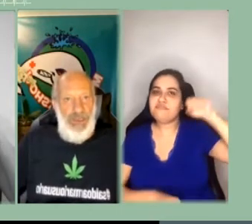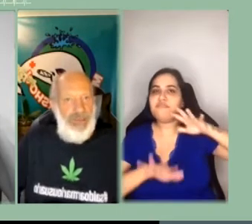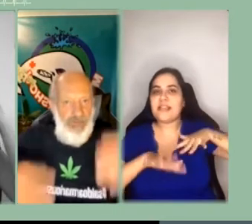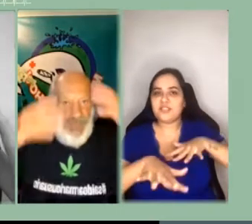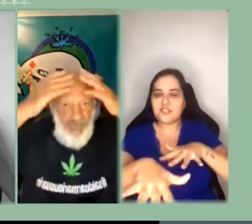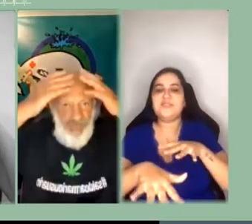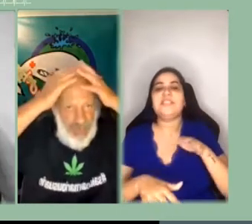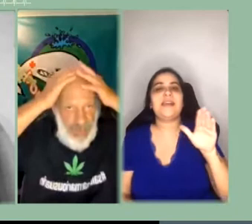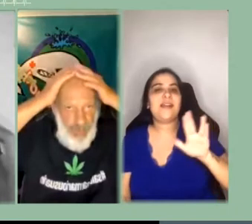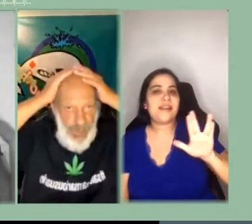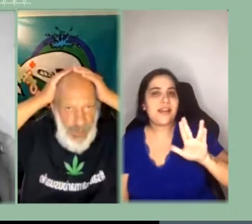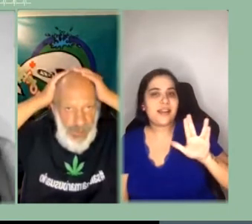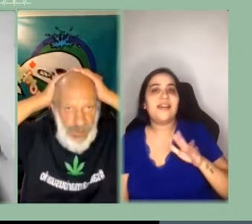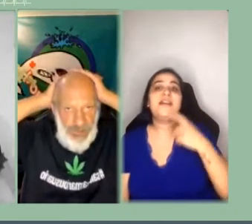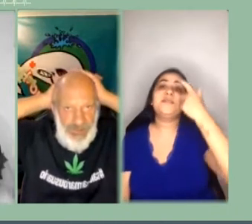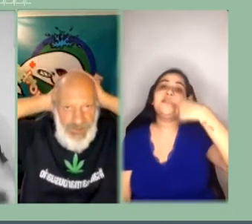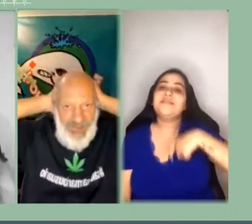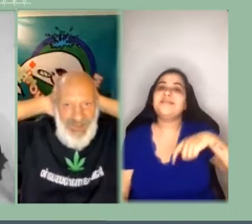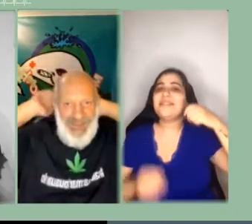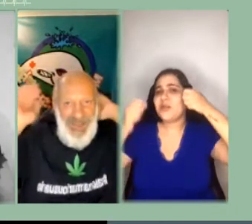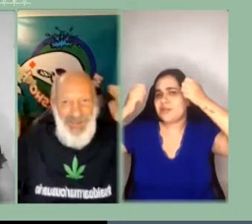e esta minha vasta cabeleira